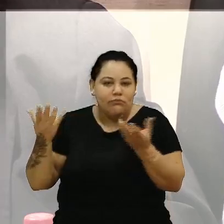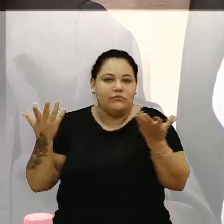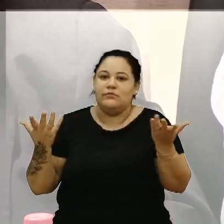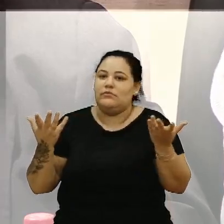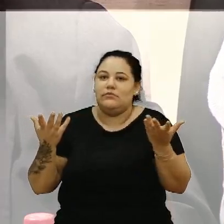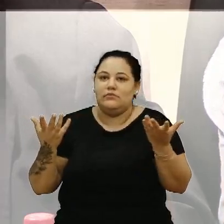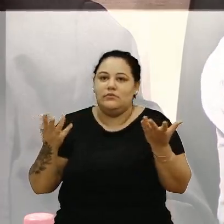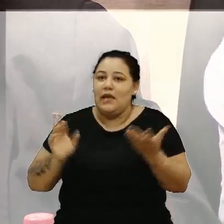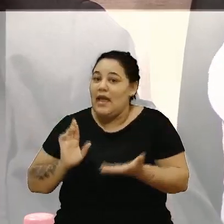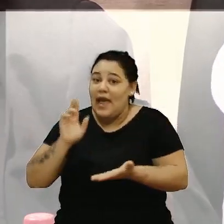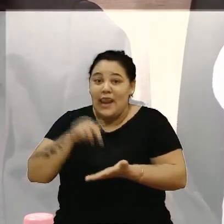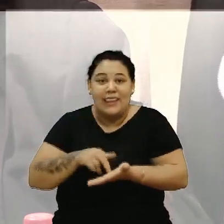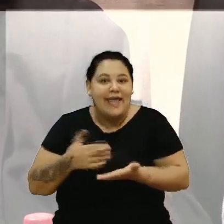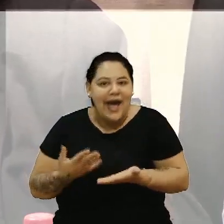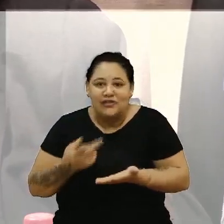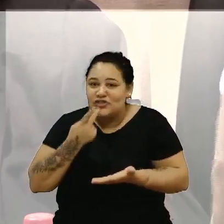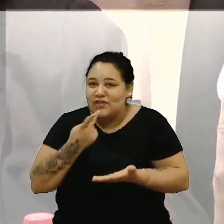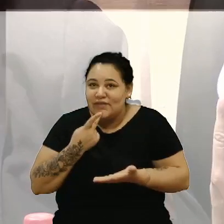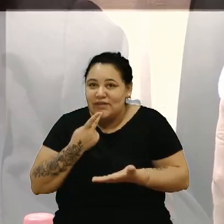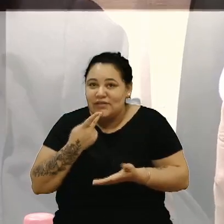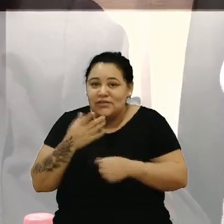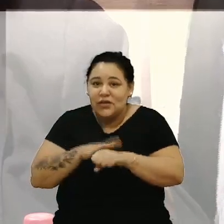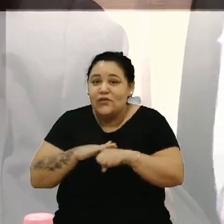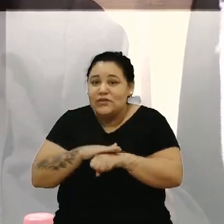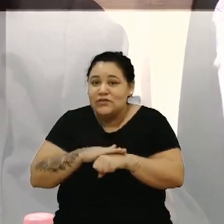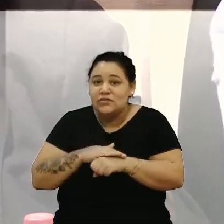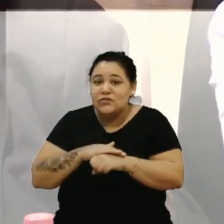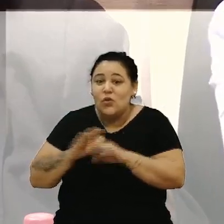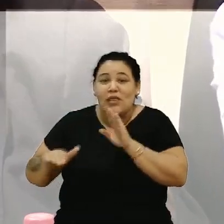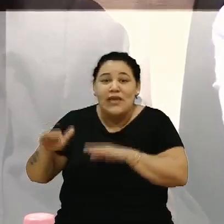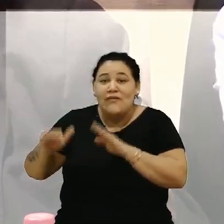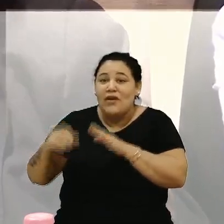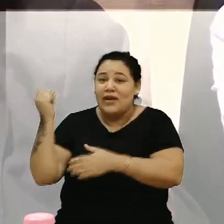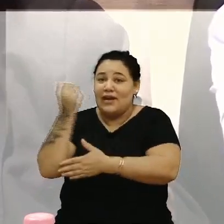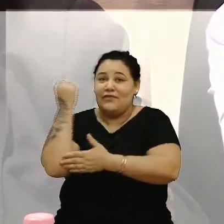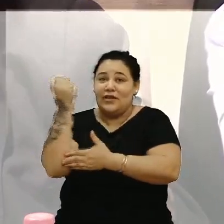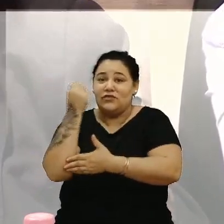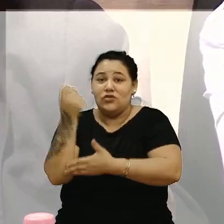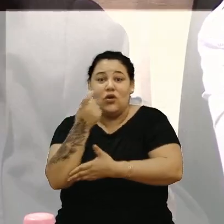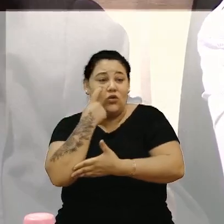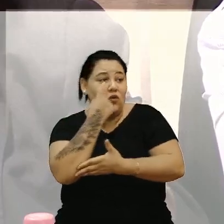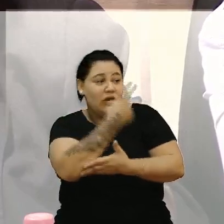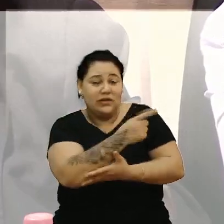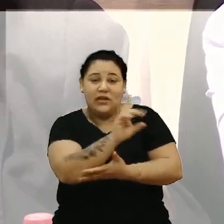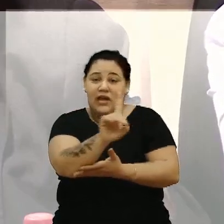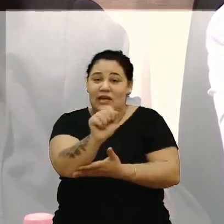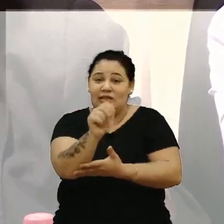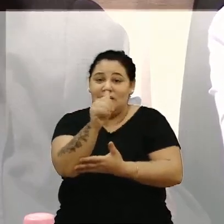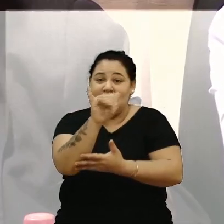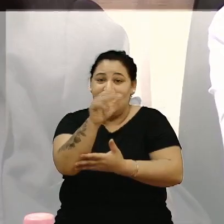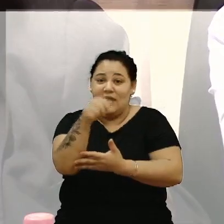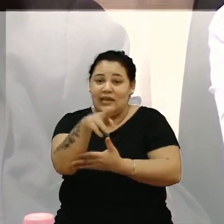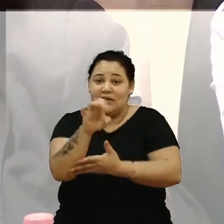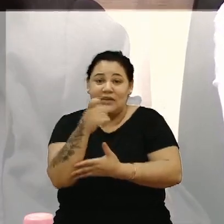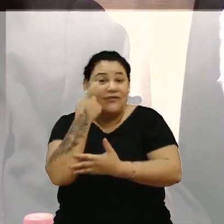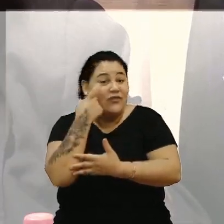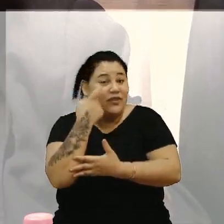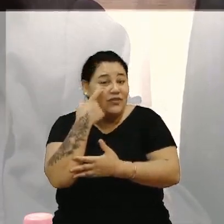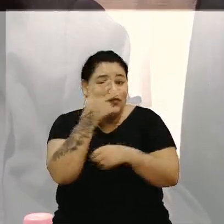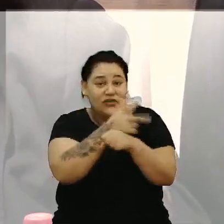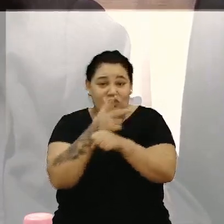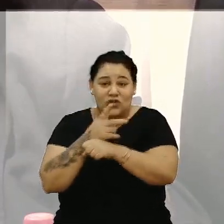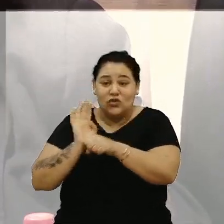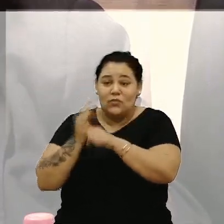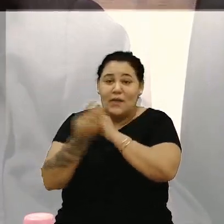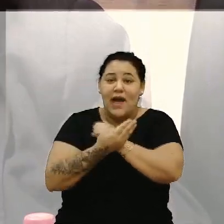essa a realidade que nós estamos falando, e esse é o nível de gravidade. Estou vendo aqui a Daiane, eu vi o vídeo dela às 3 da manhã, pelo Fátima,